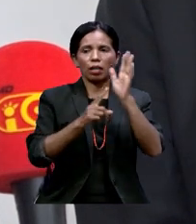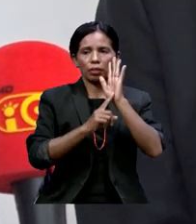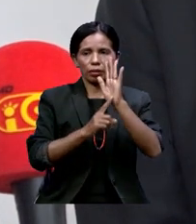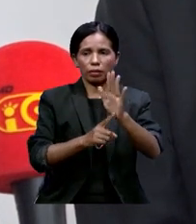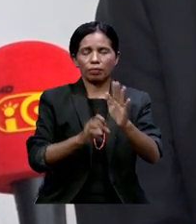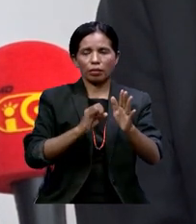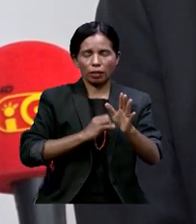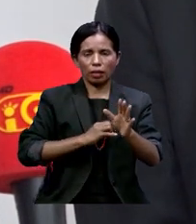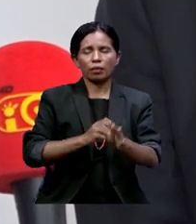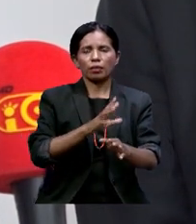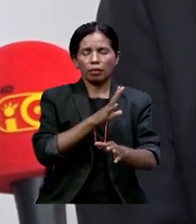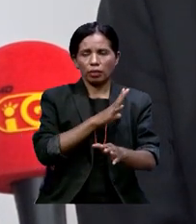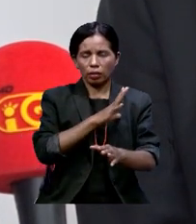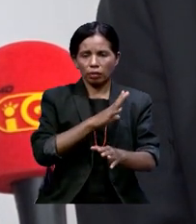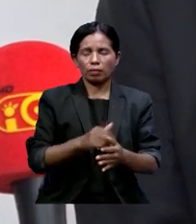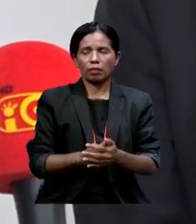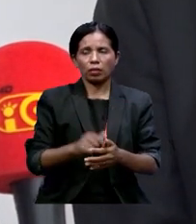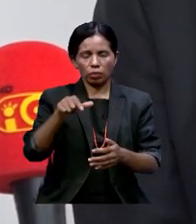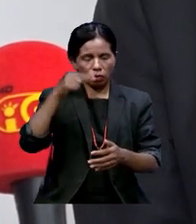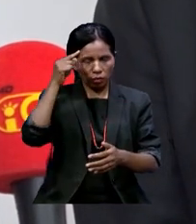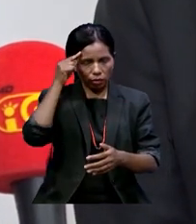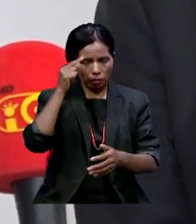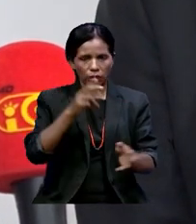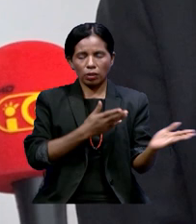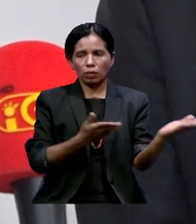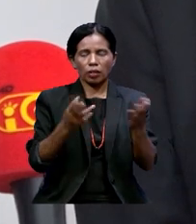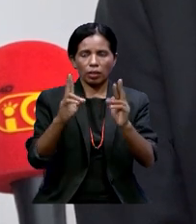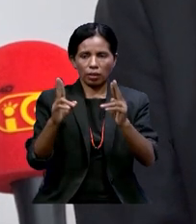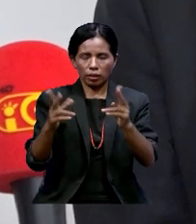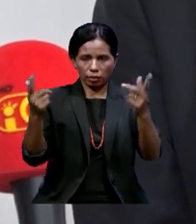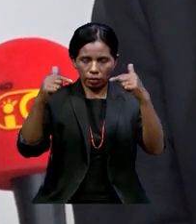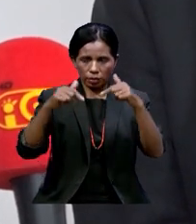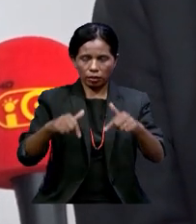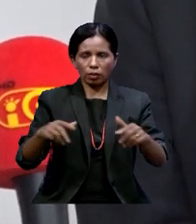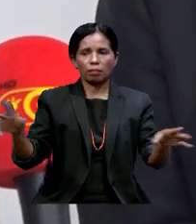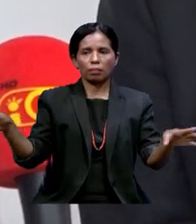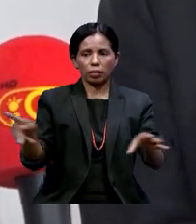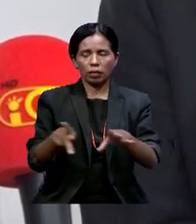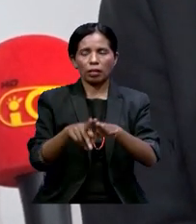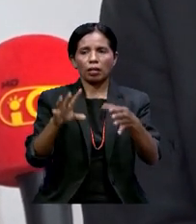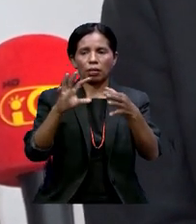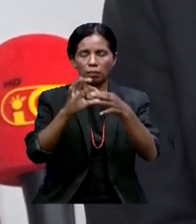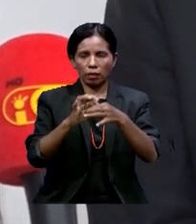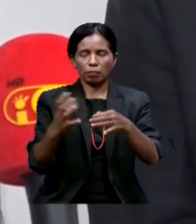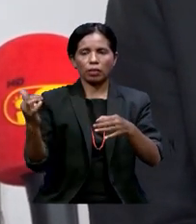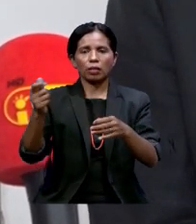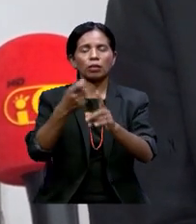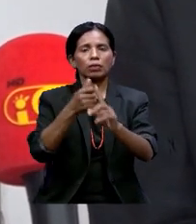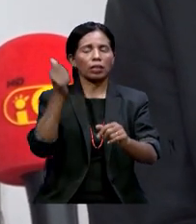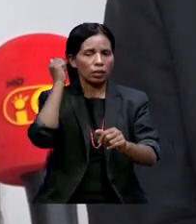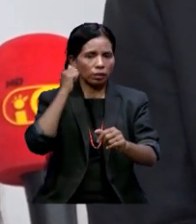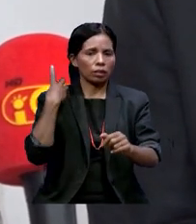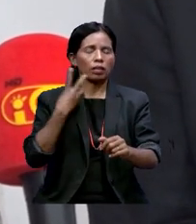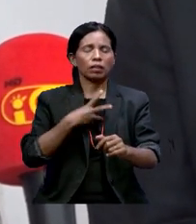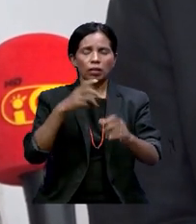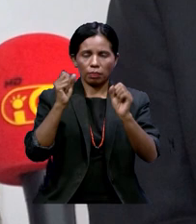eu espero que tá que o governo mostrar o que lá é mai e o participação membros de rosa ASEAN nia e também